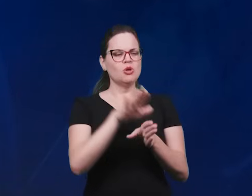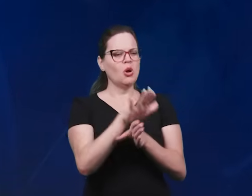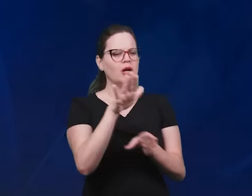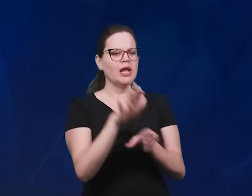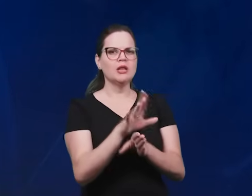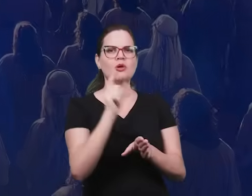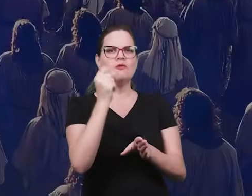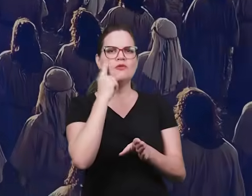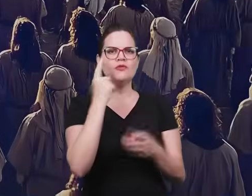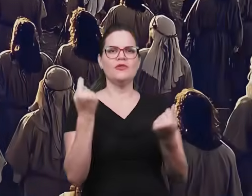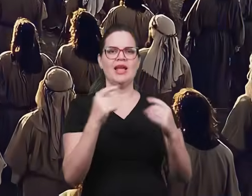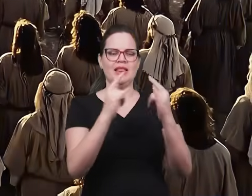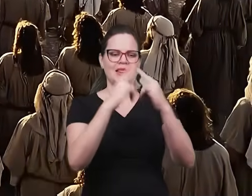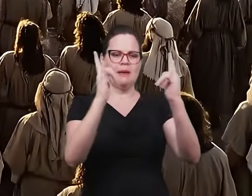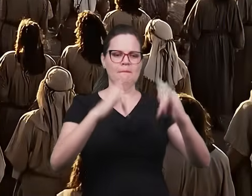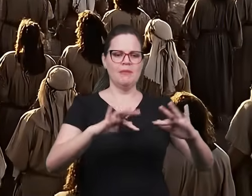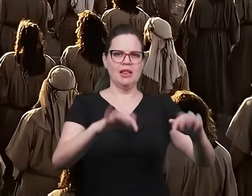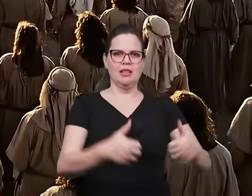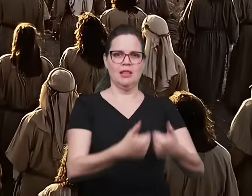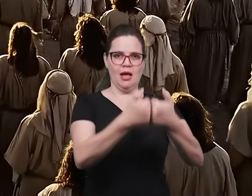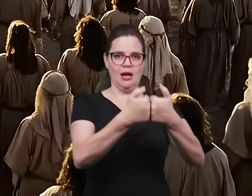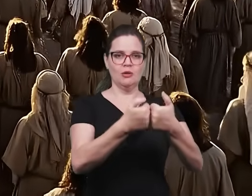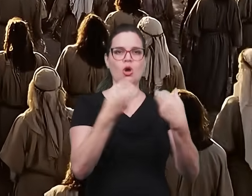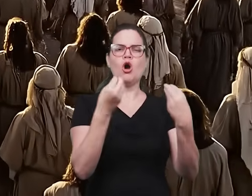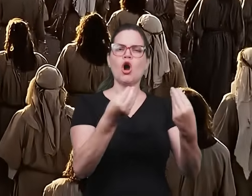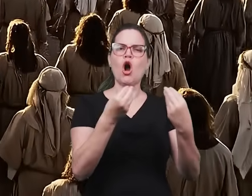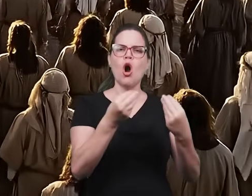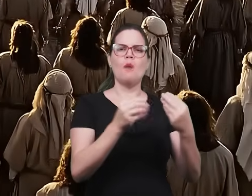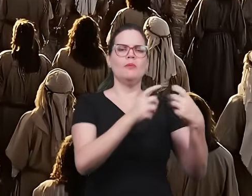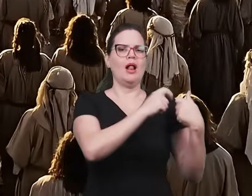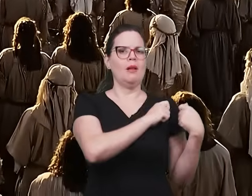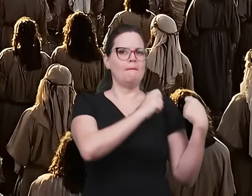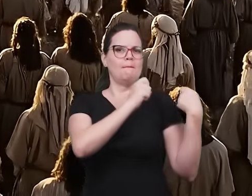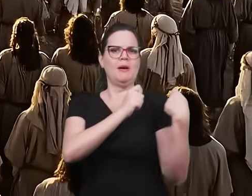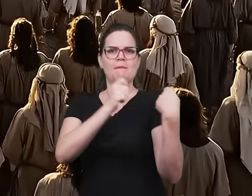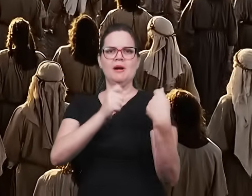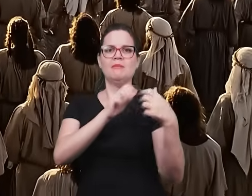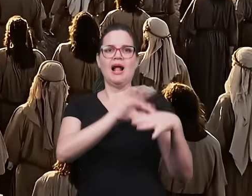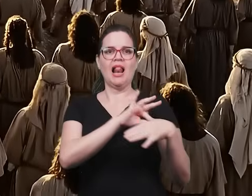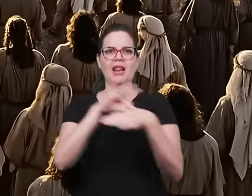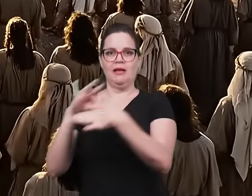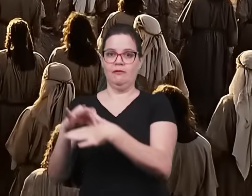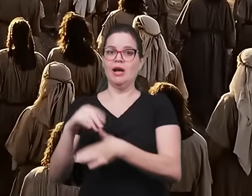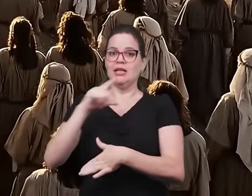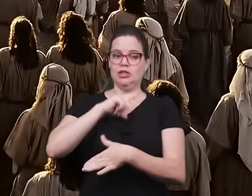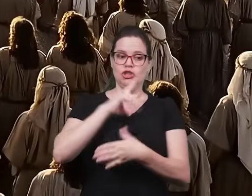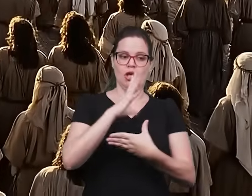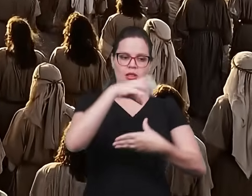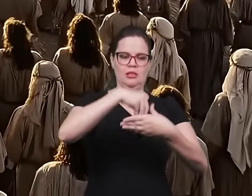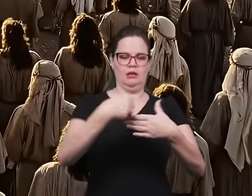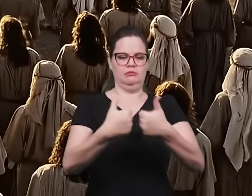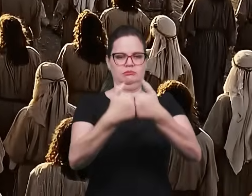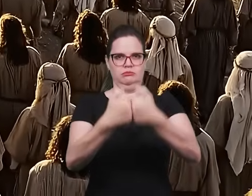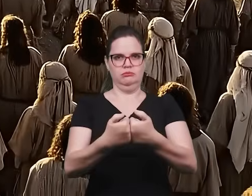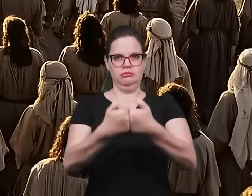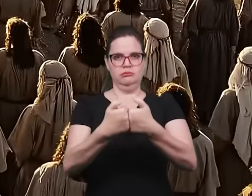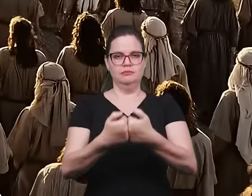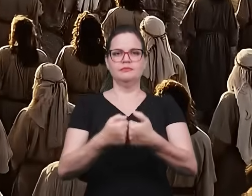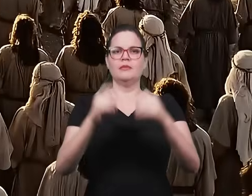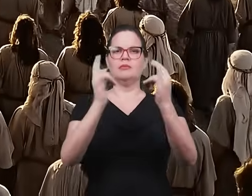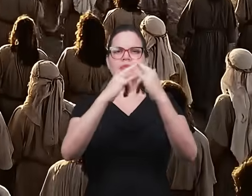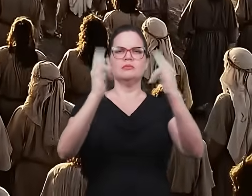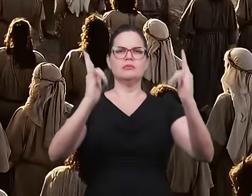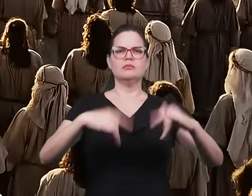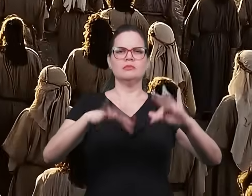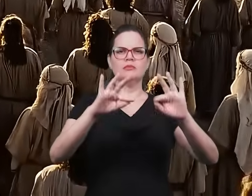estrutura chamada tabernáculo, que incluía a Arca da Aliança. Aquele tabernáculo seria chamado